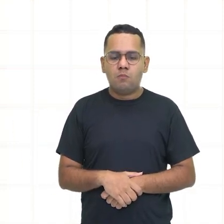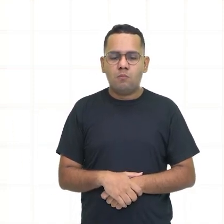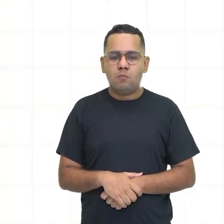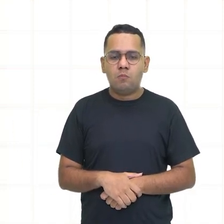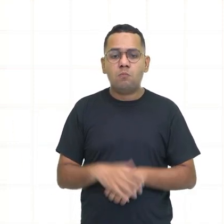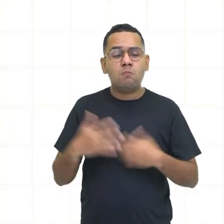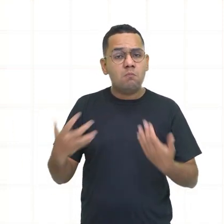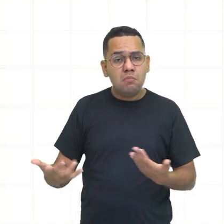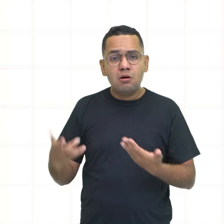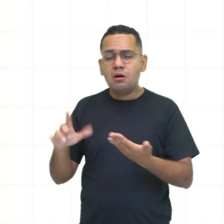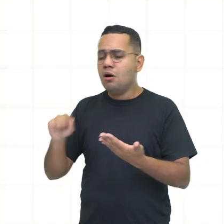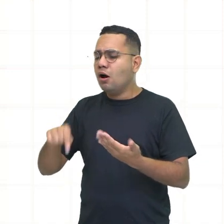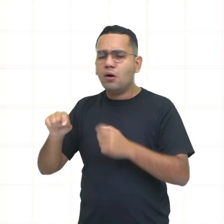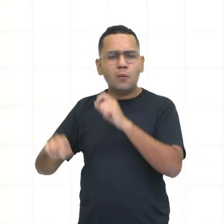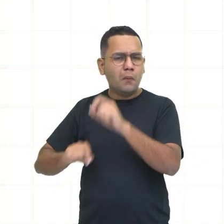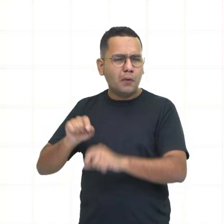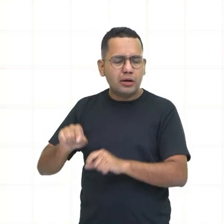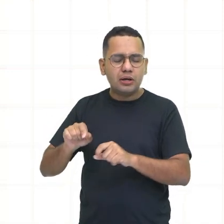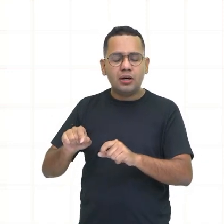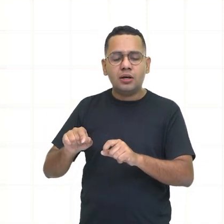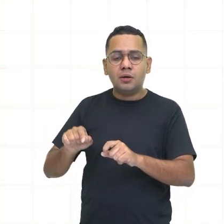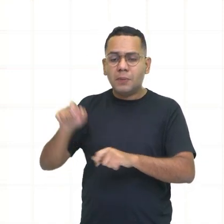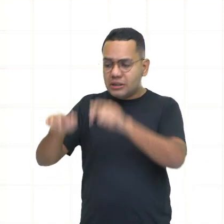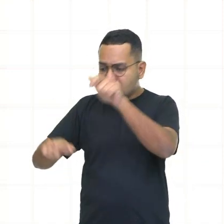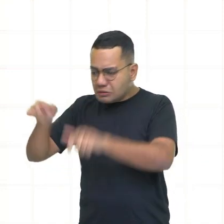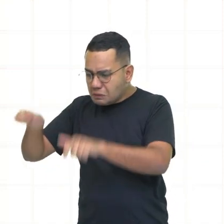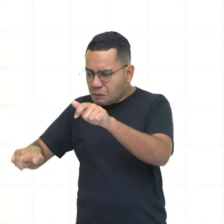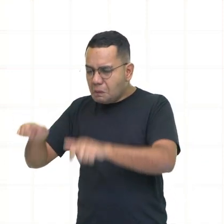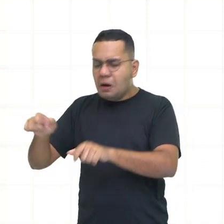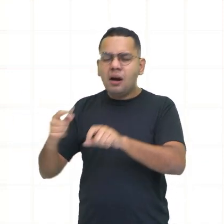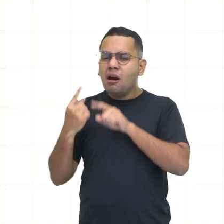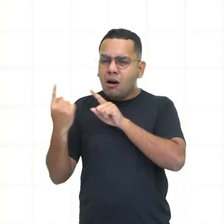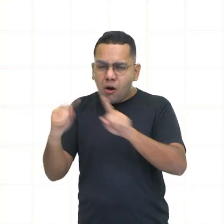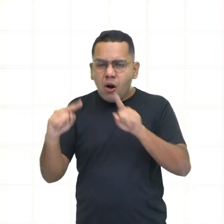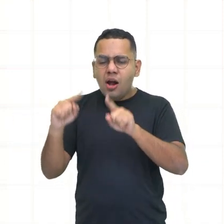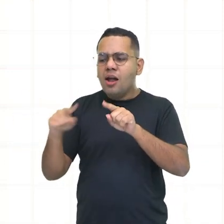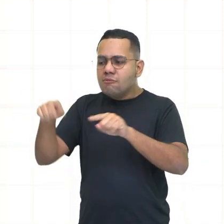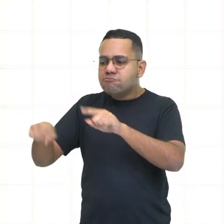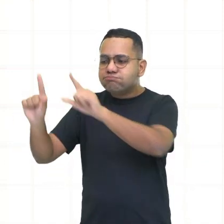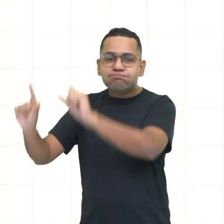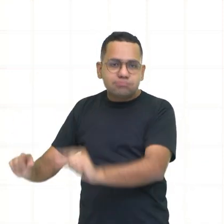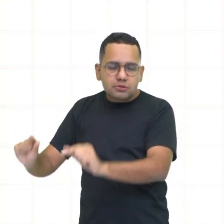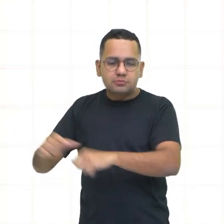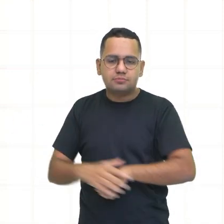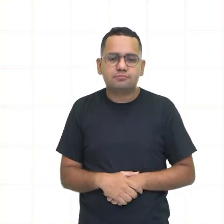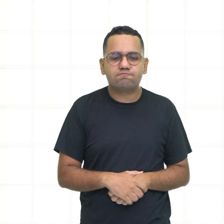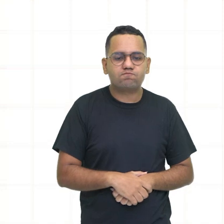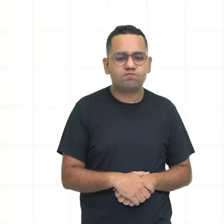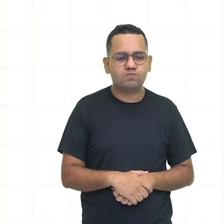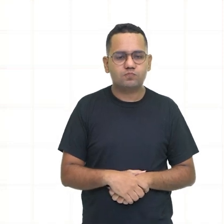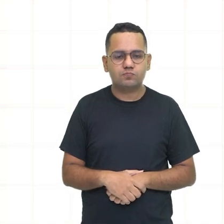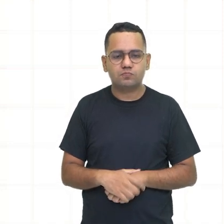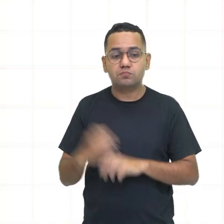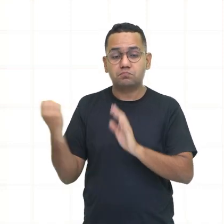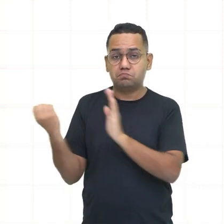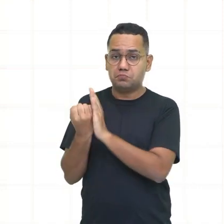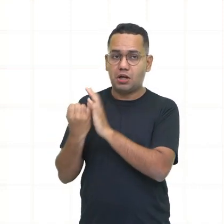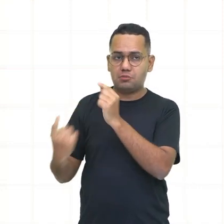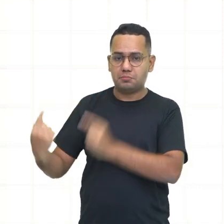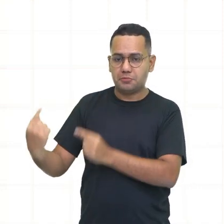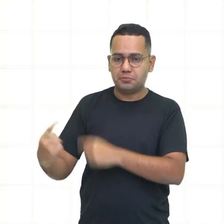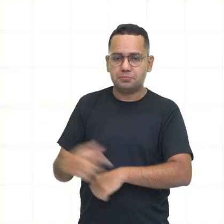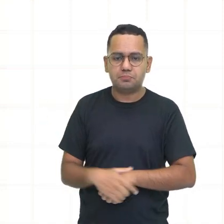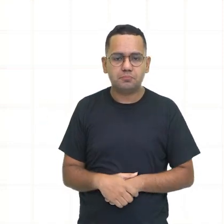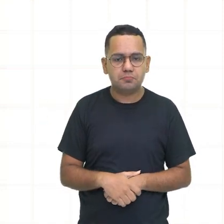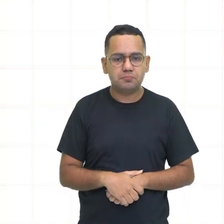opositores federalistas. Vão ser consequências aí da Revolução Federalista. E qual vai ser o impacto político desta